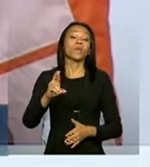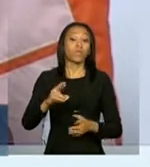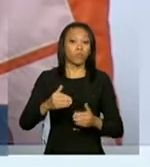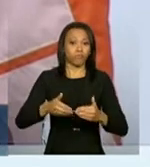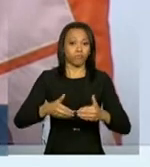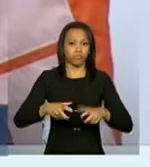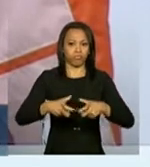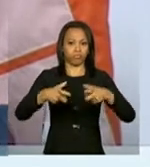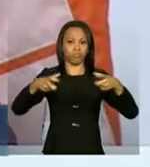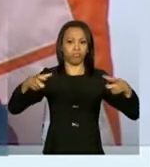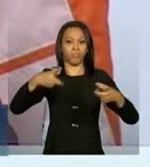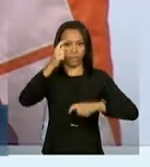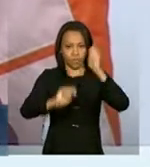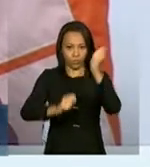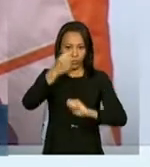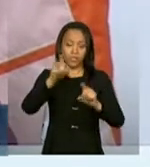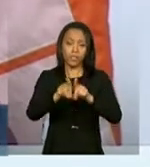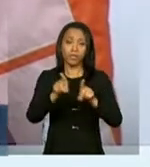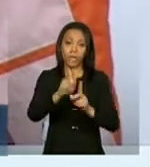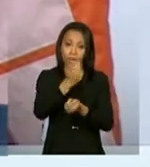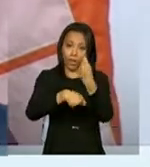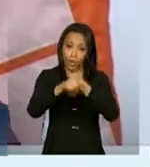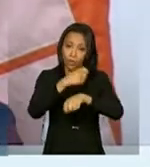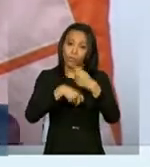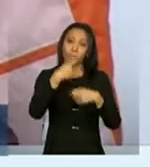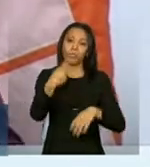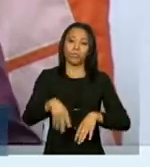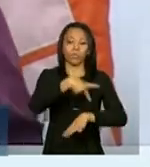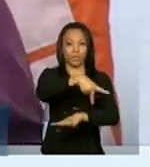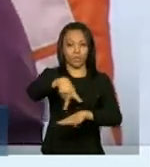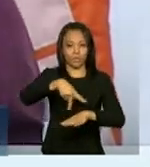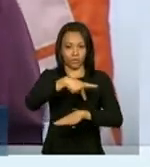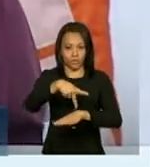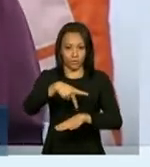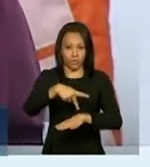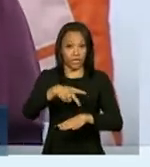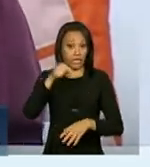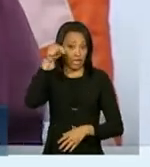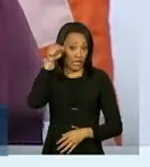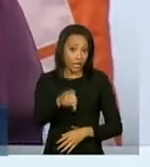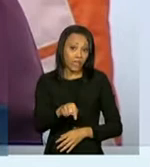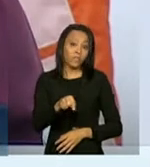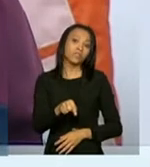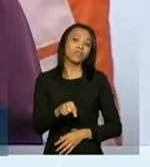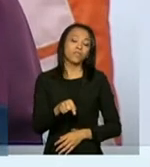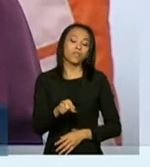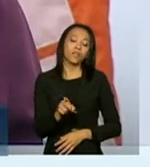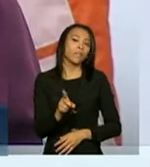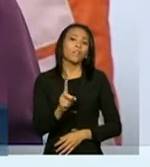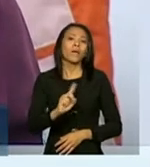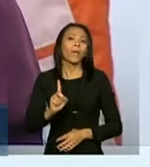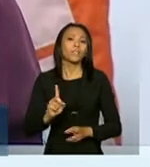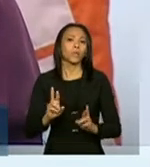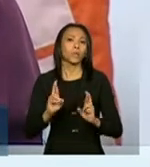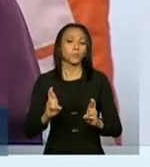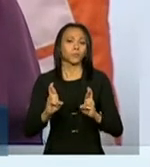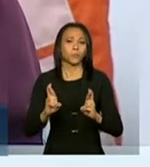da economia do nosso país. E, neste caso, não se trata de uma